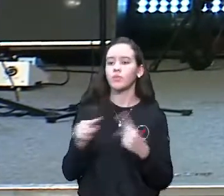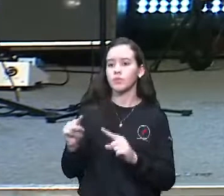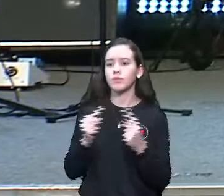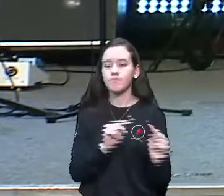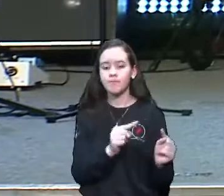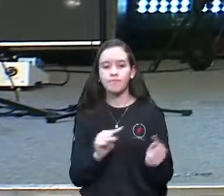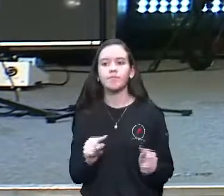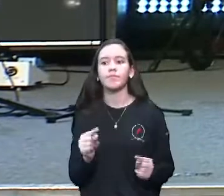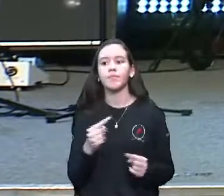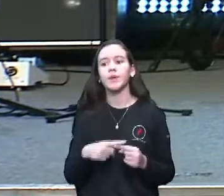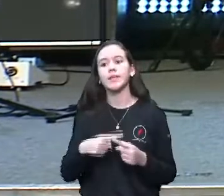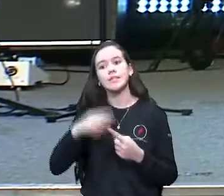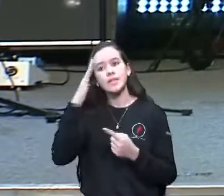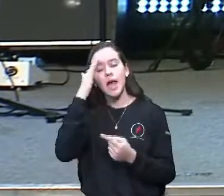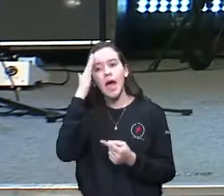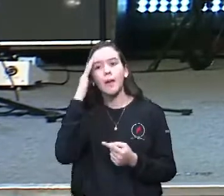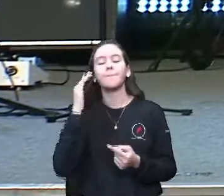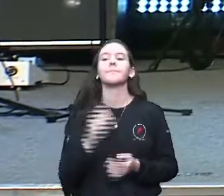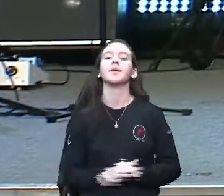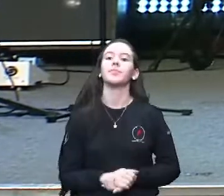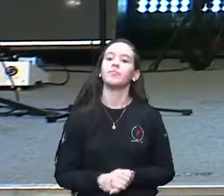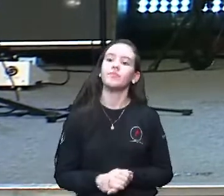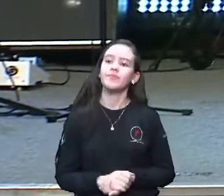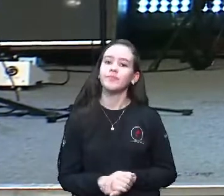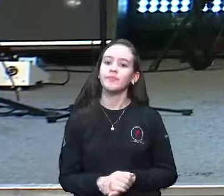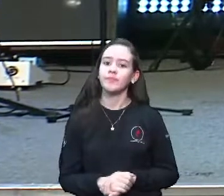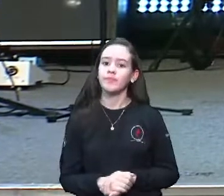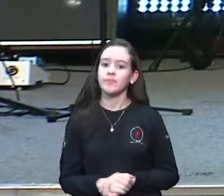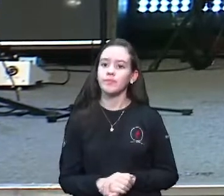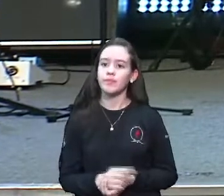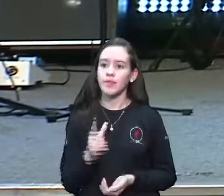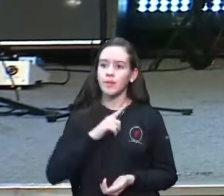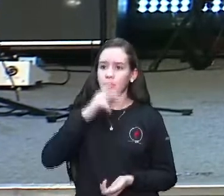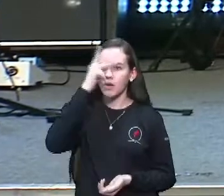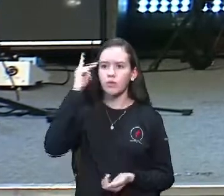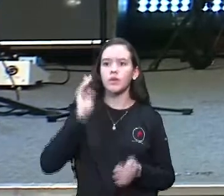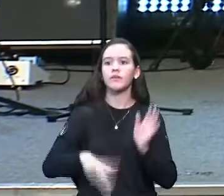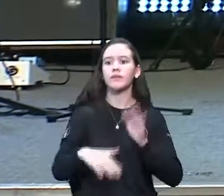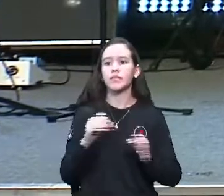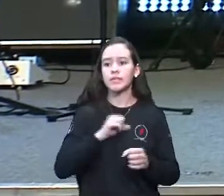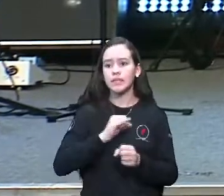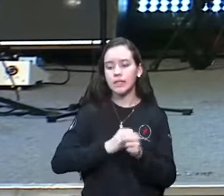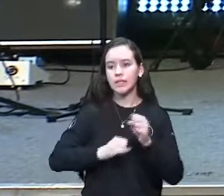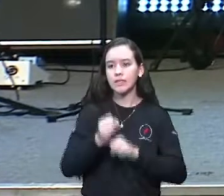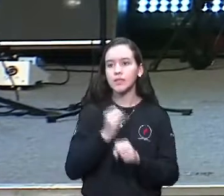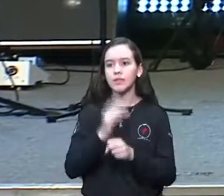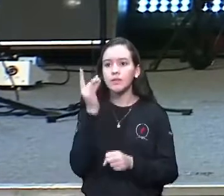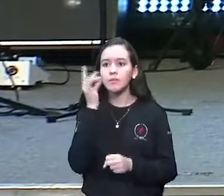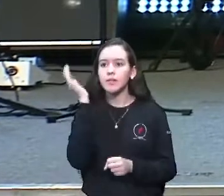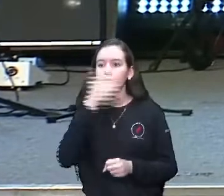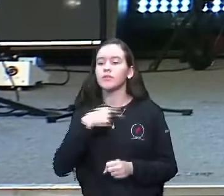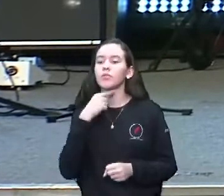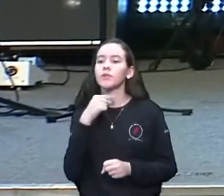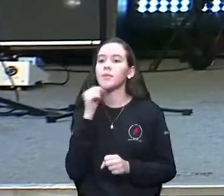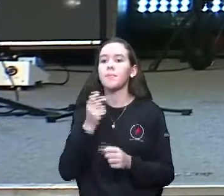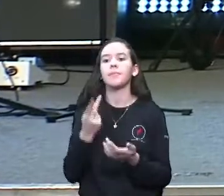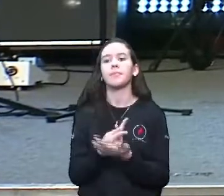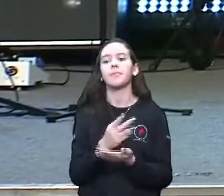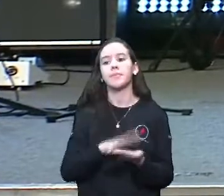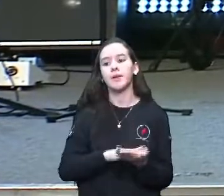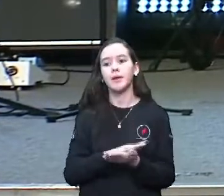ele sabe, ele tem os enviados dele da internet para tentar te provar que não funciona, mas ele sabe que tem